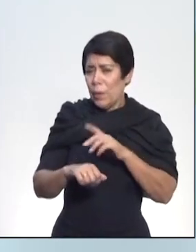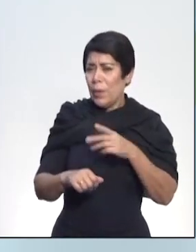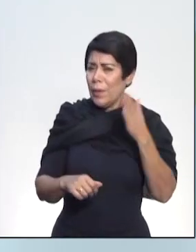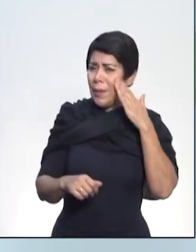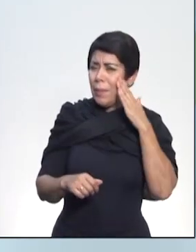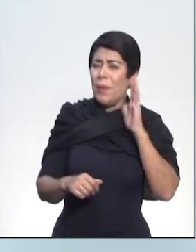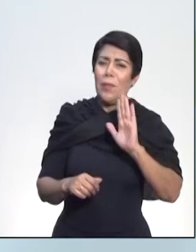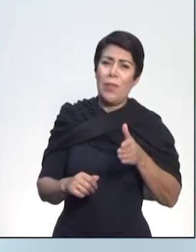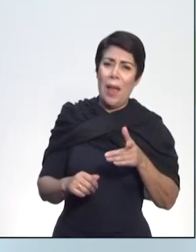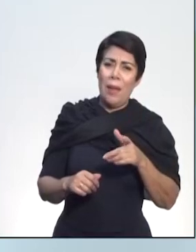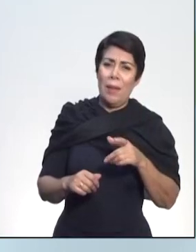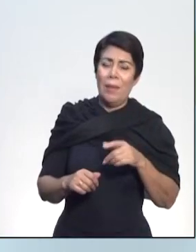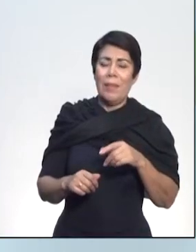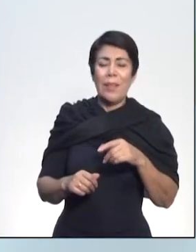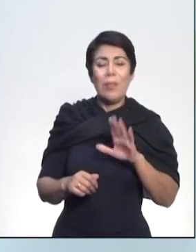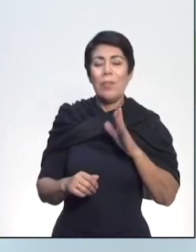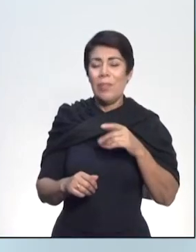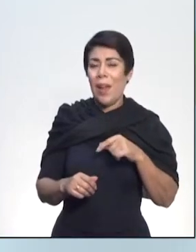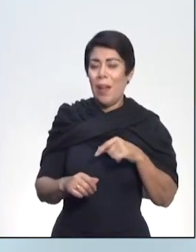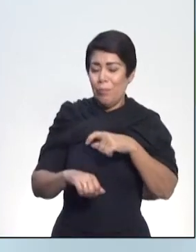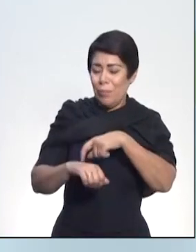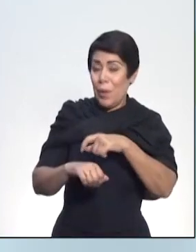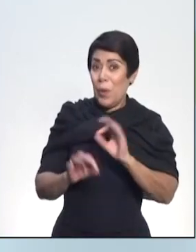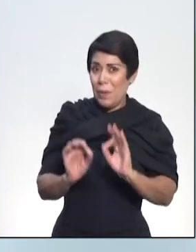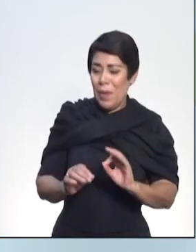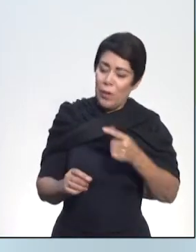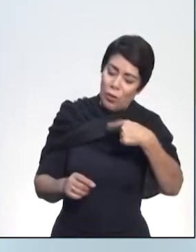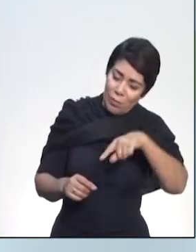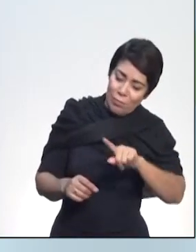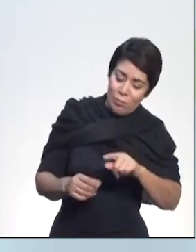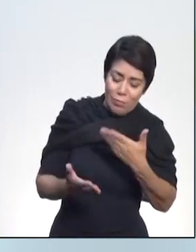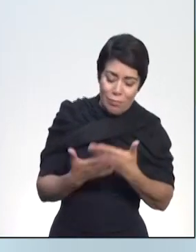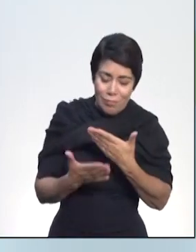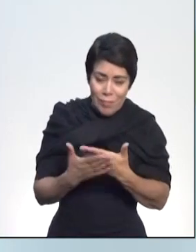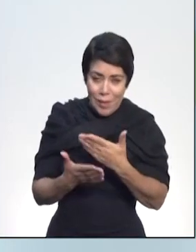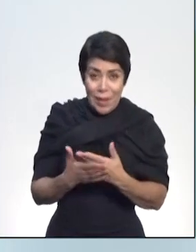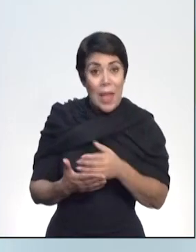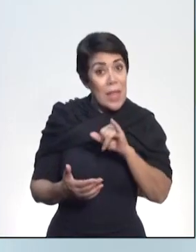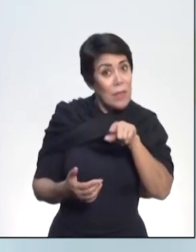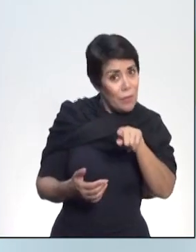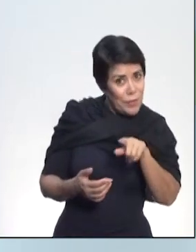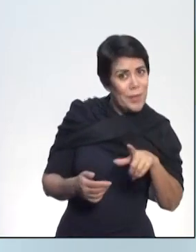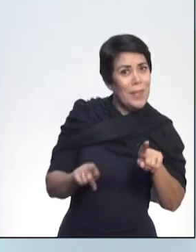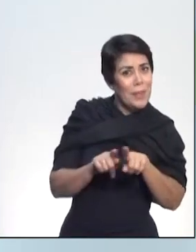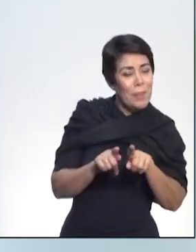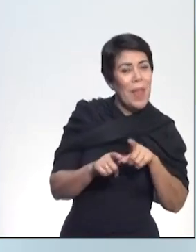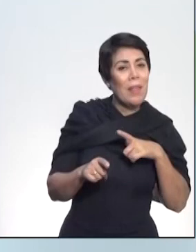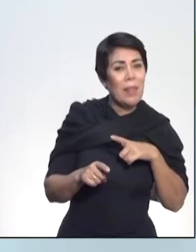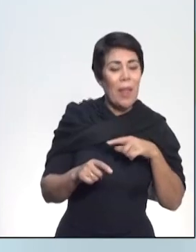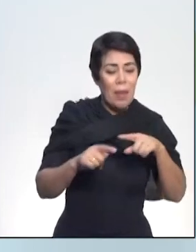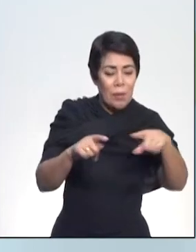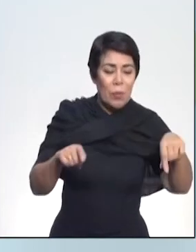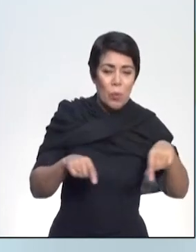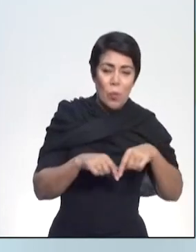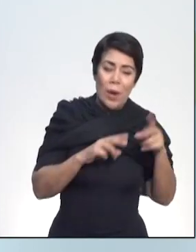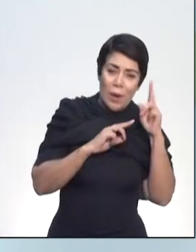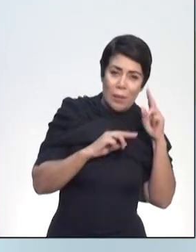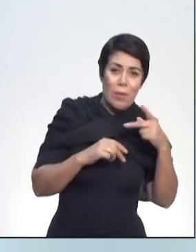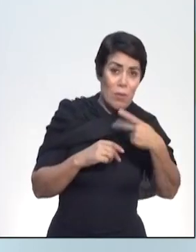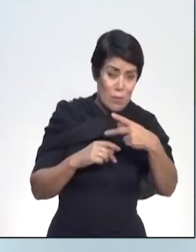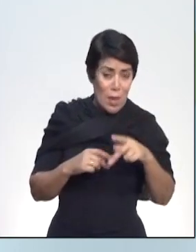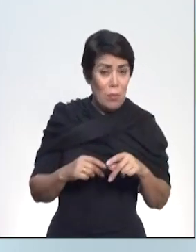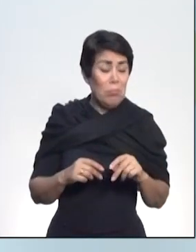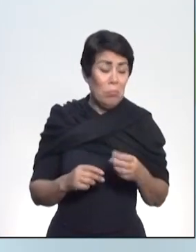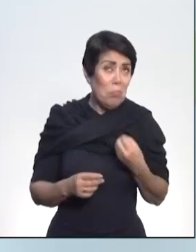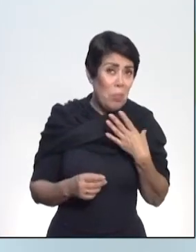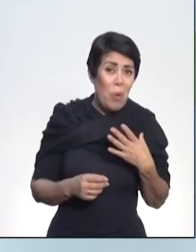me dedicar a esse estudo. Então, se você tem um quarto ótimo para estudar, até porque é